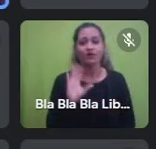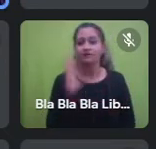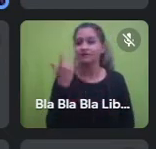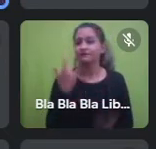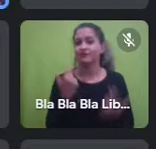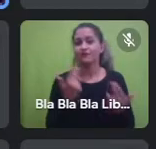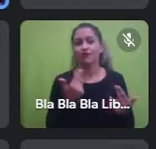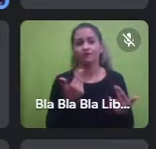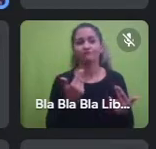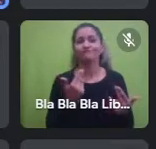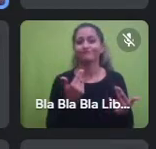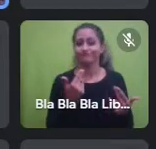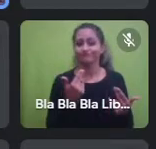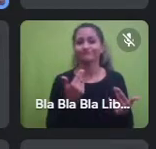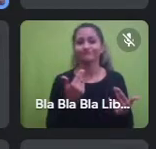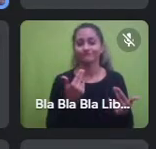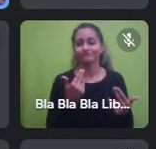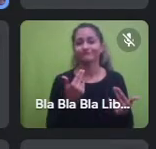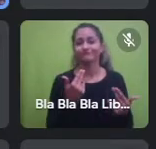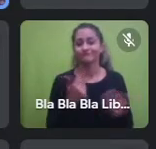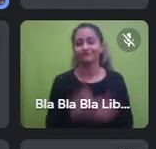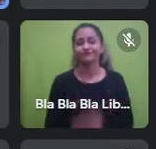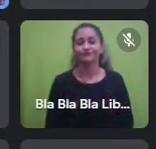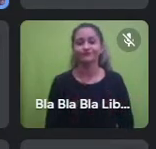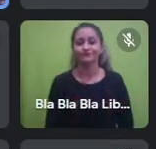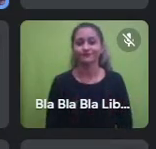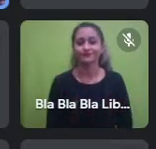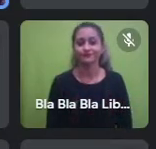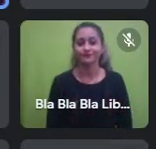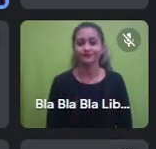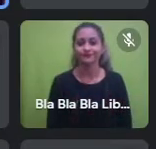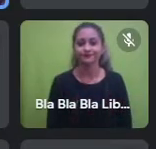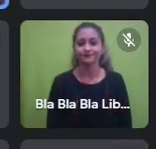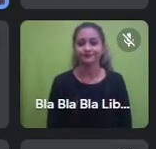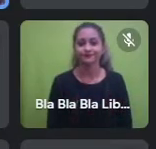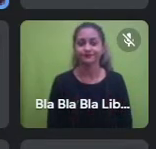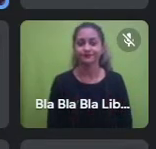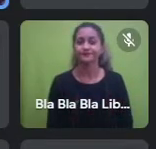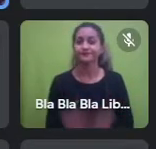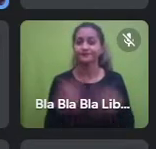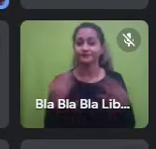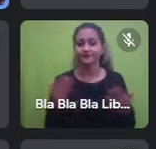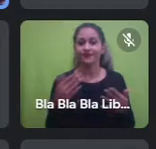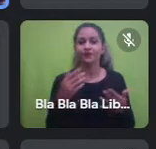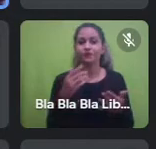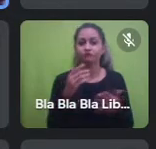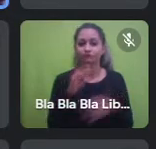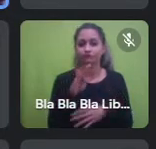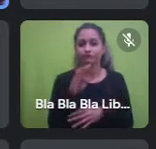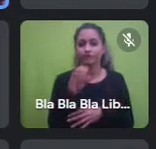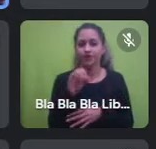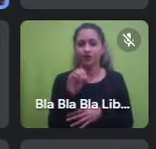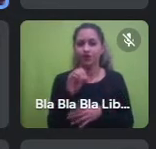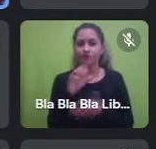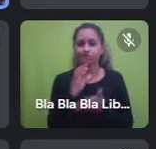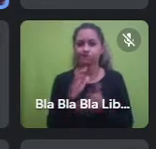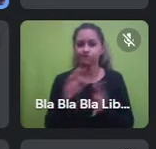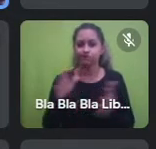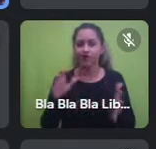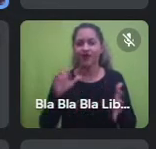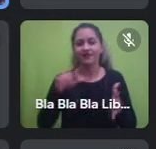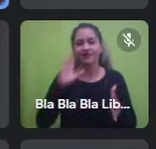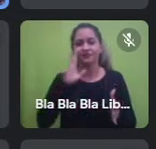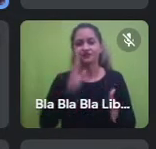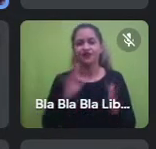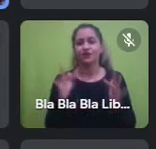igarapé gelado que se encontrou daquela forma. Então, a bioacumulação está diretamente relacionada com água, com